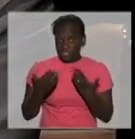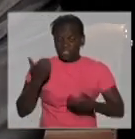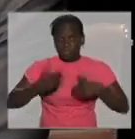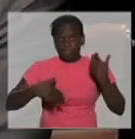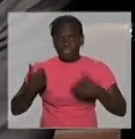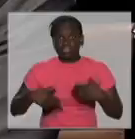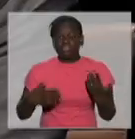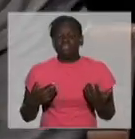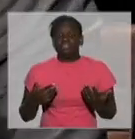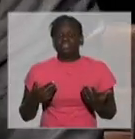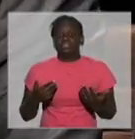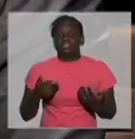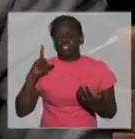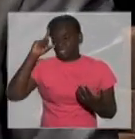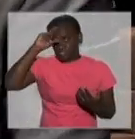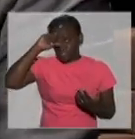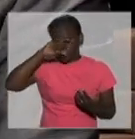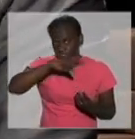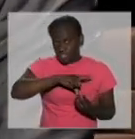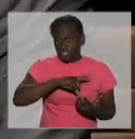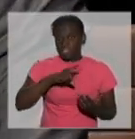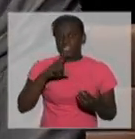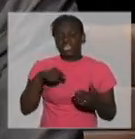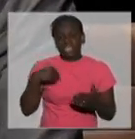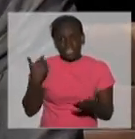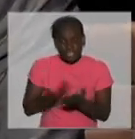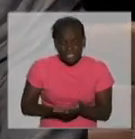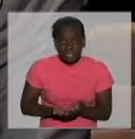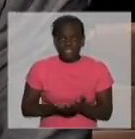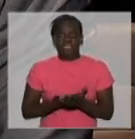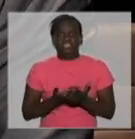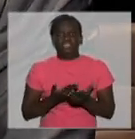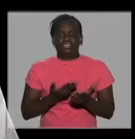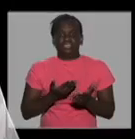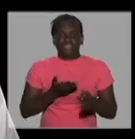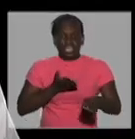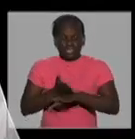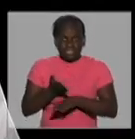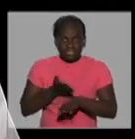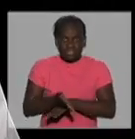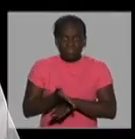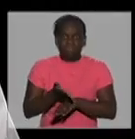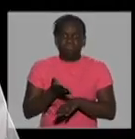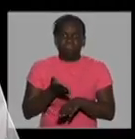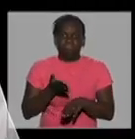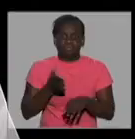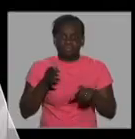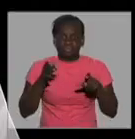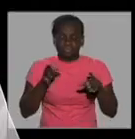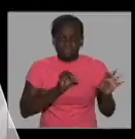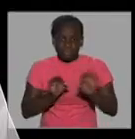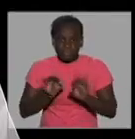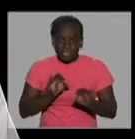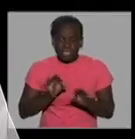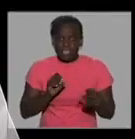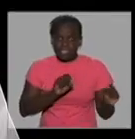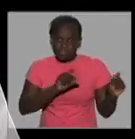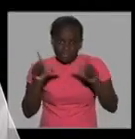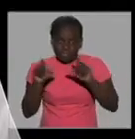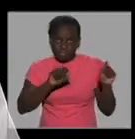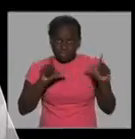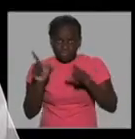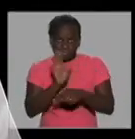gente estava falando da dificuldade que ainda é, né, de acessar os meios de produção